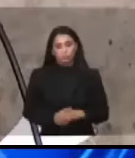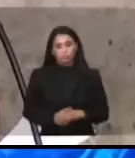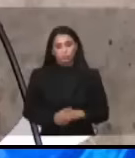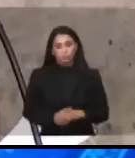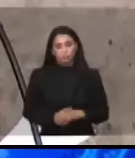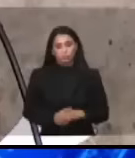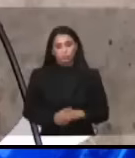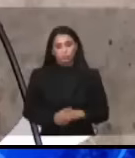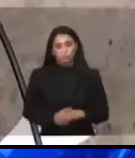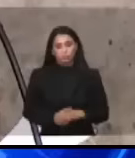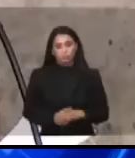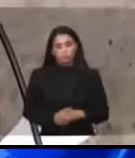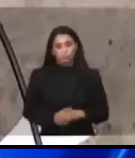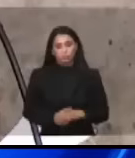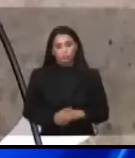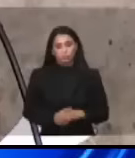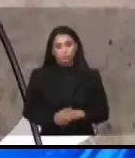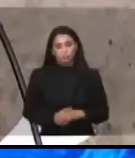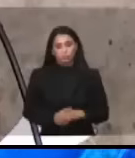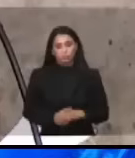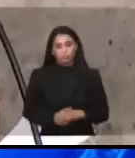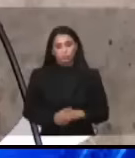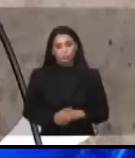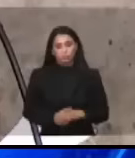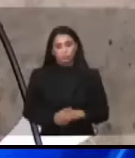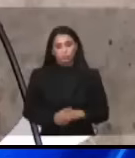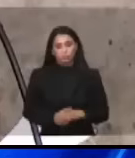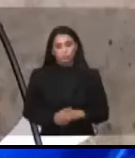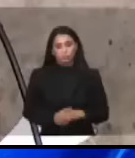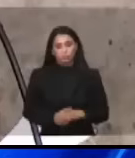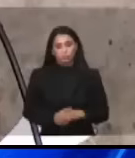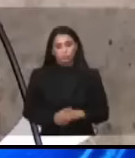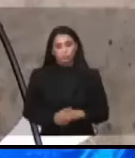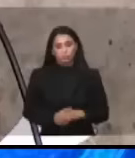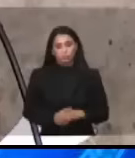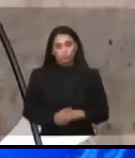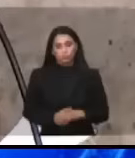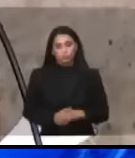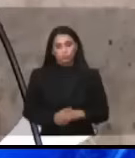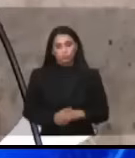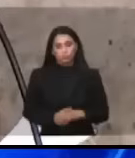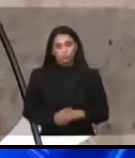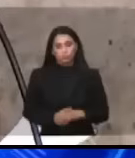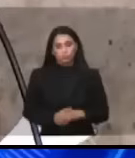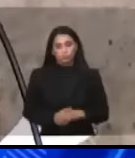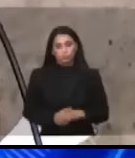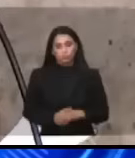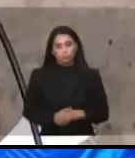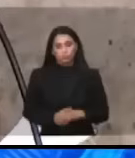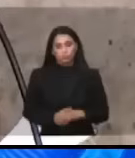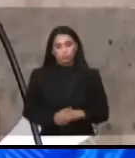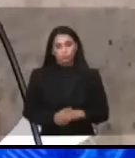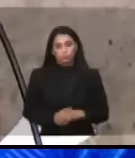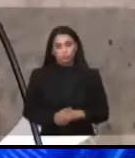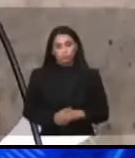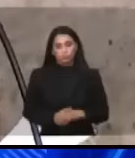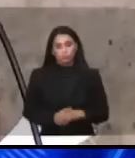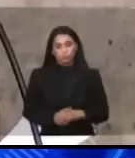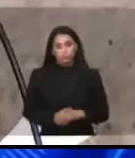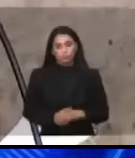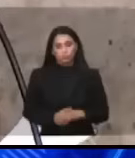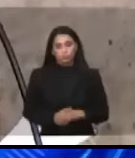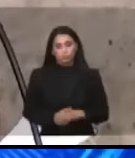processo. Julho, né? Agosto, setembro, outubro, novembro, dezembro, janeiro, fevereiro, março. Fevereiro.